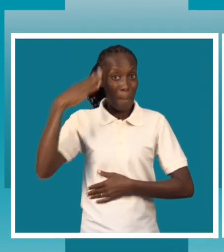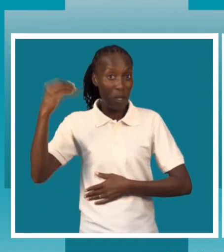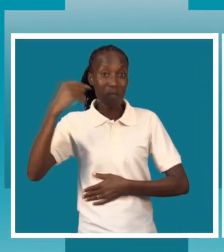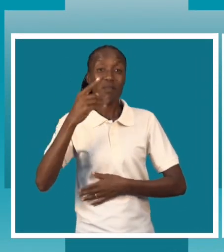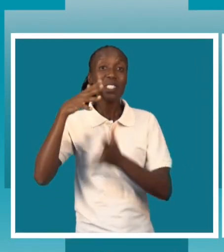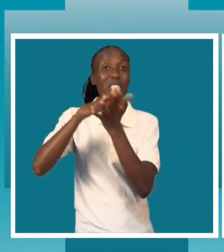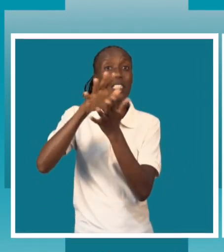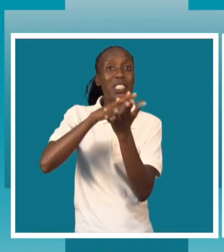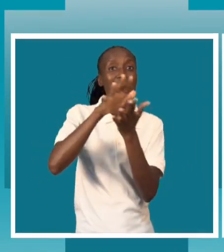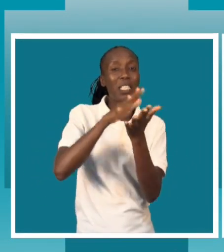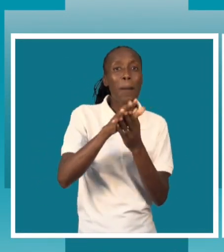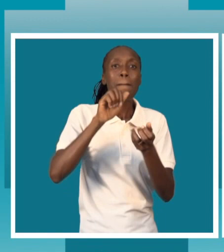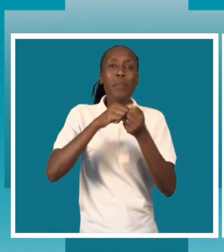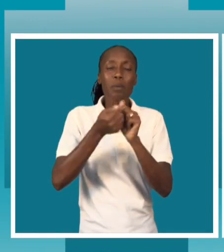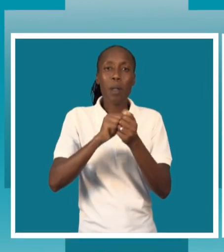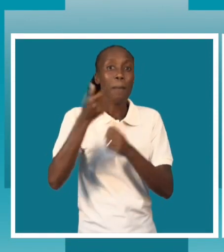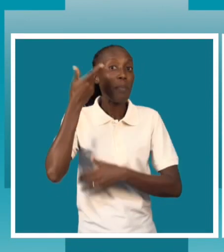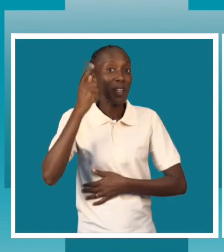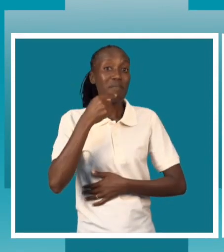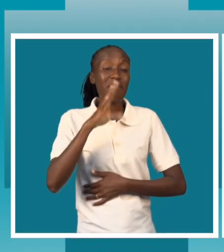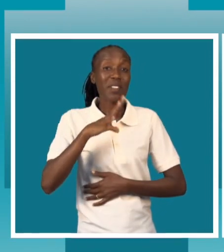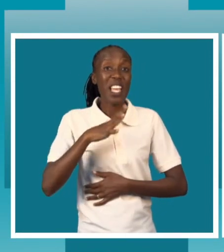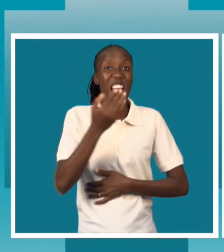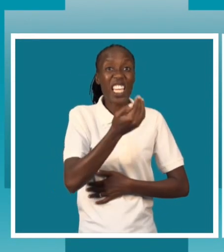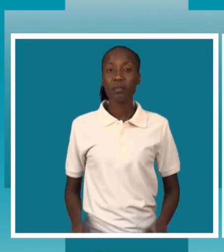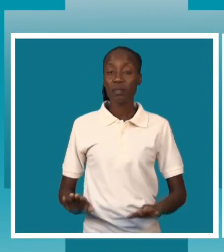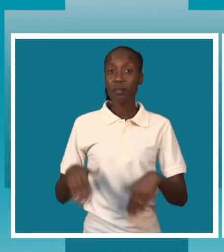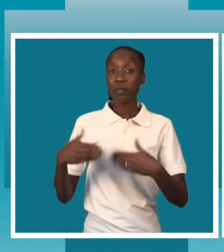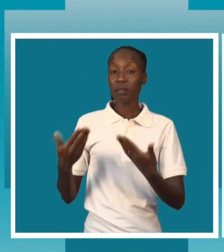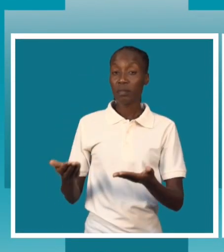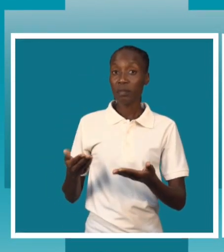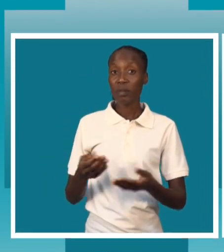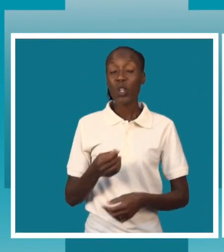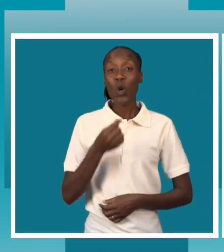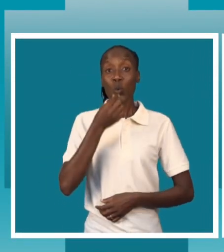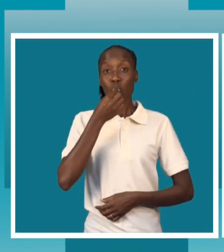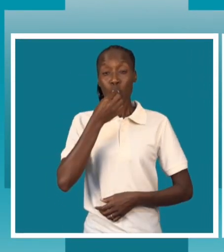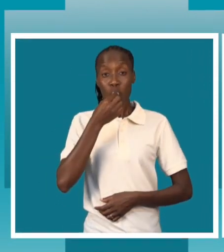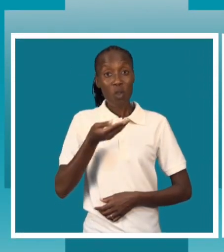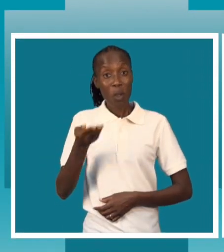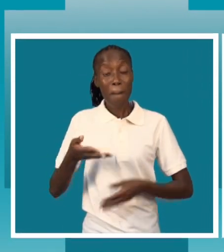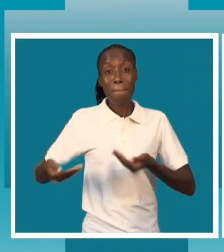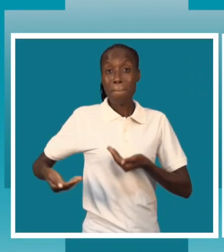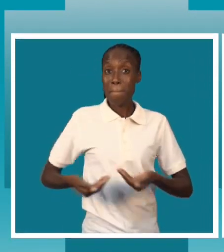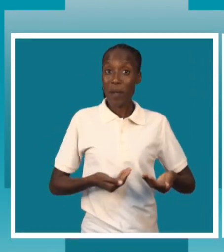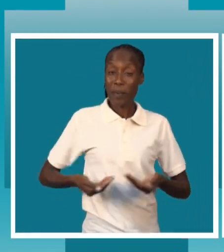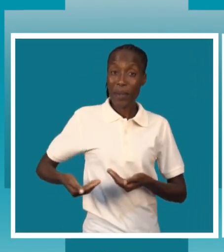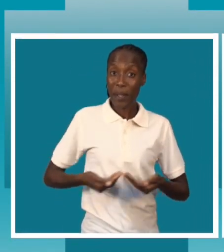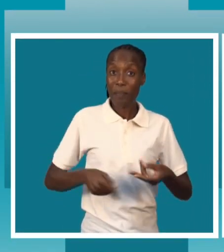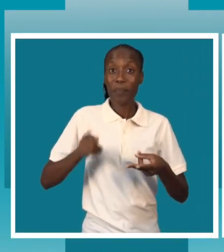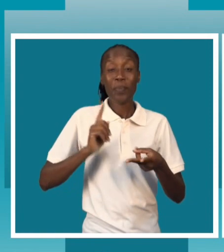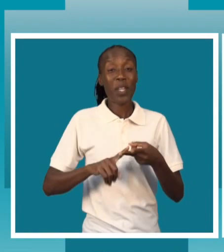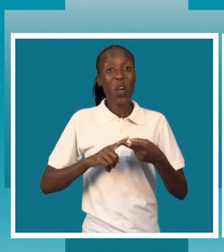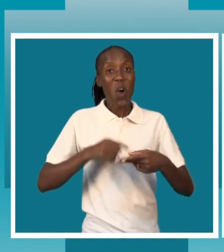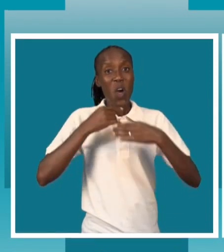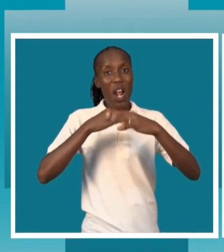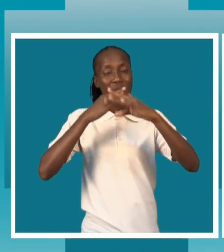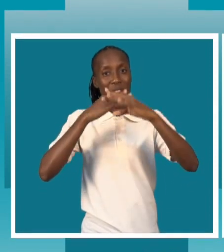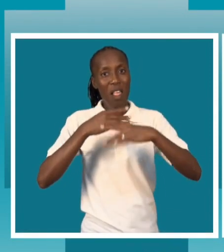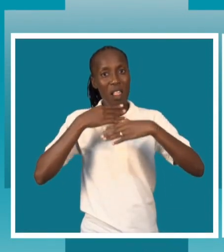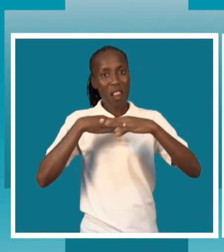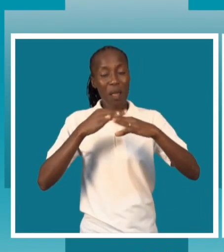precoce do celular. No passado, quando a criança até chorasse, ou dávamos a chupeta, ou dávamos aquele colo, cantávamos,